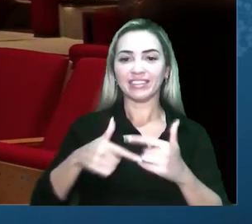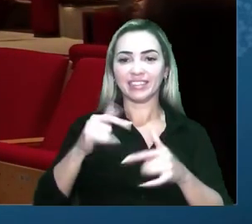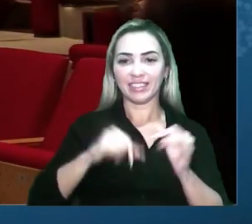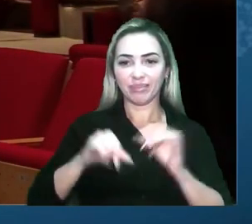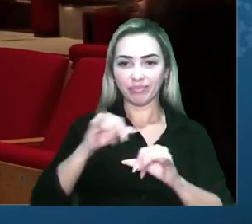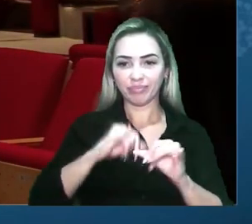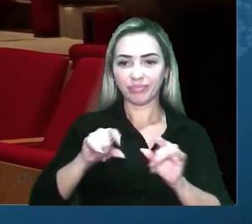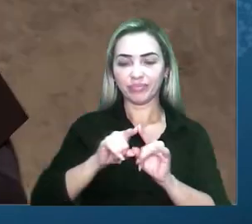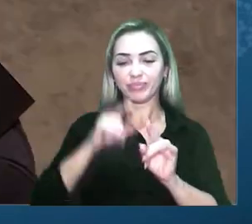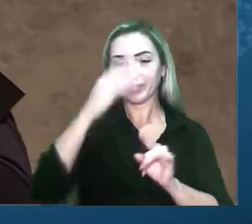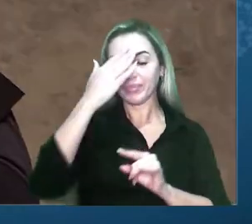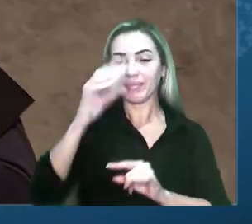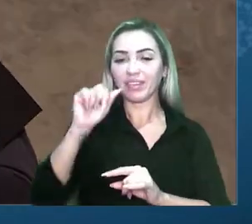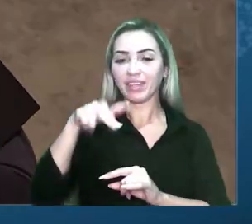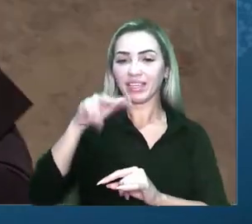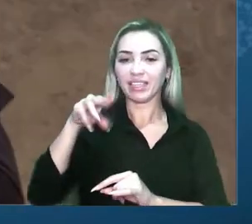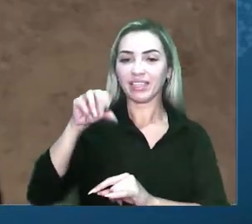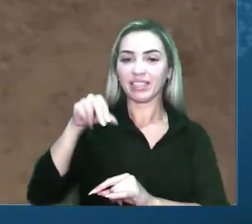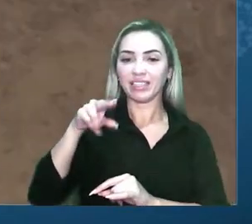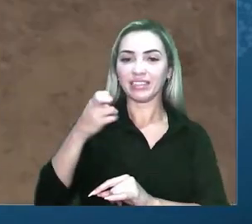Agradecer a Ana Monteiro.